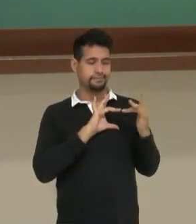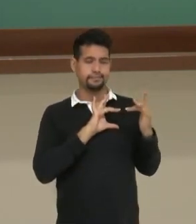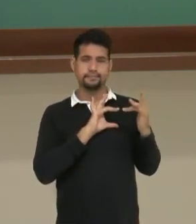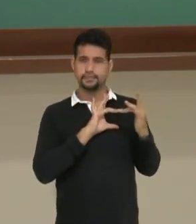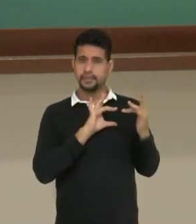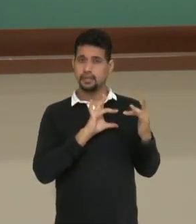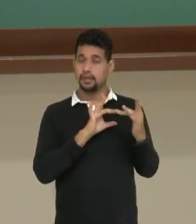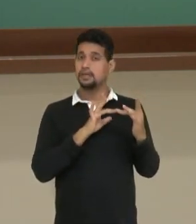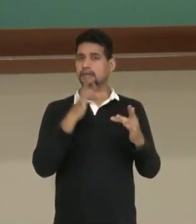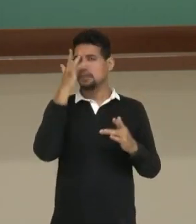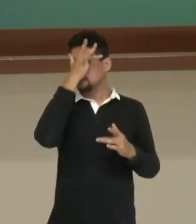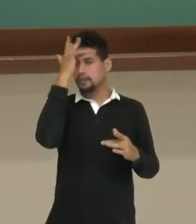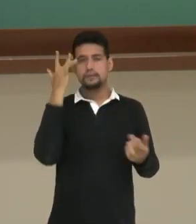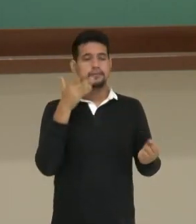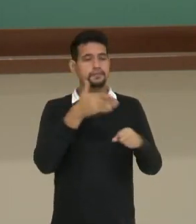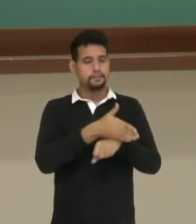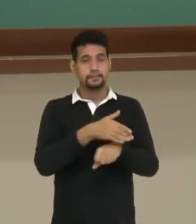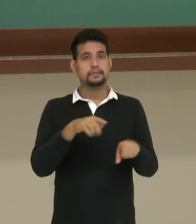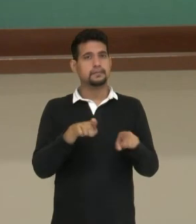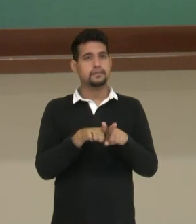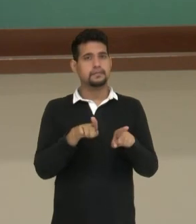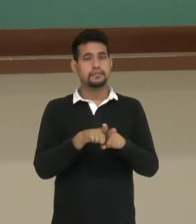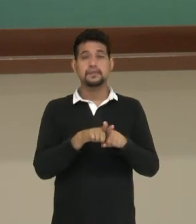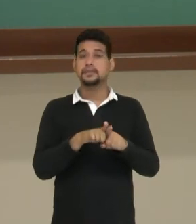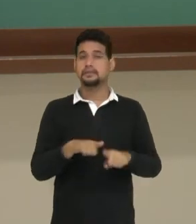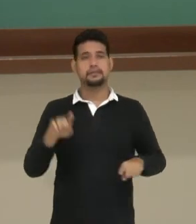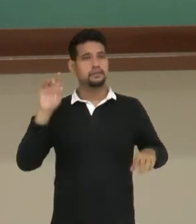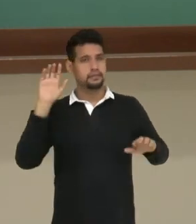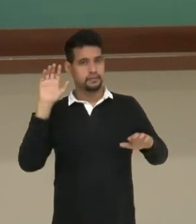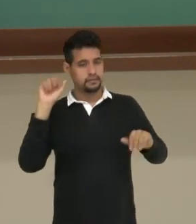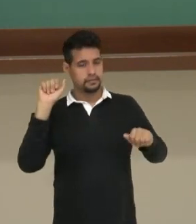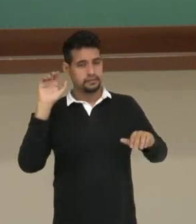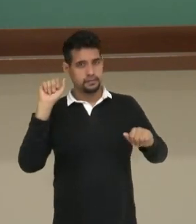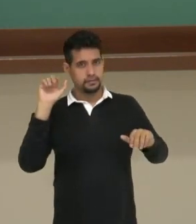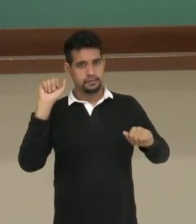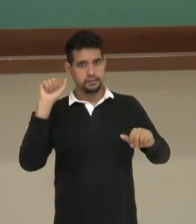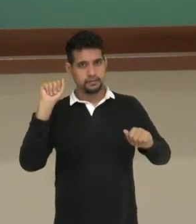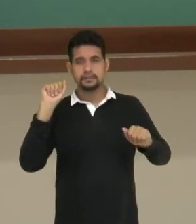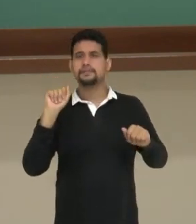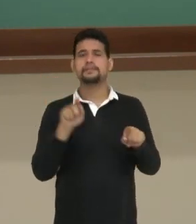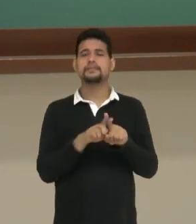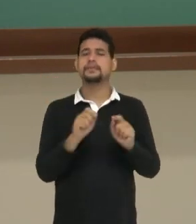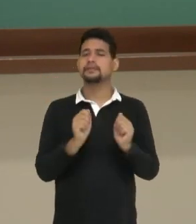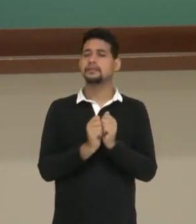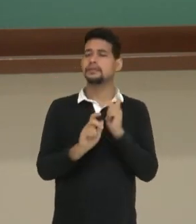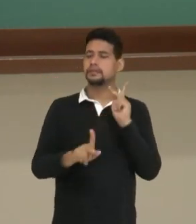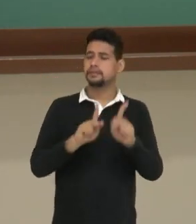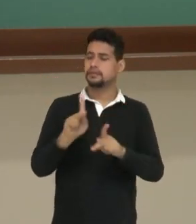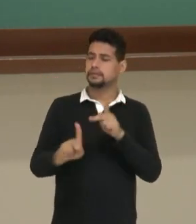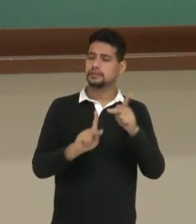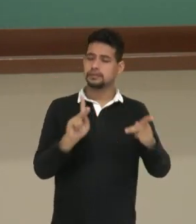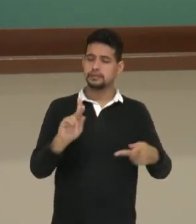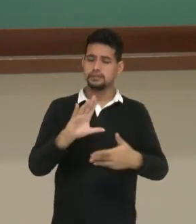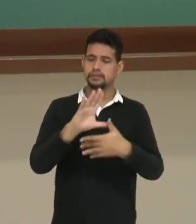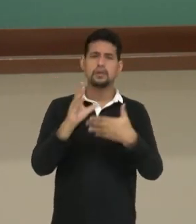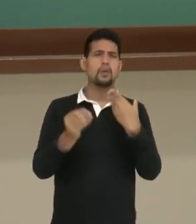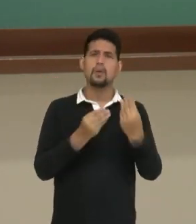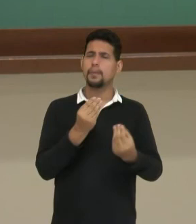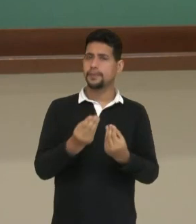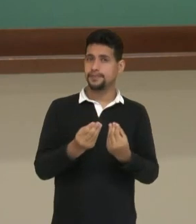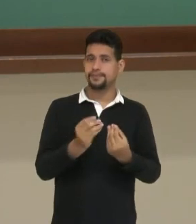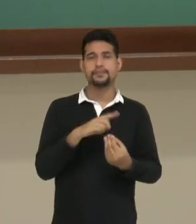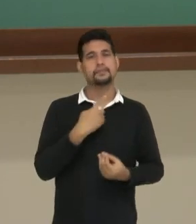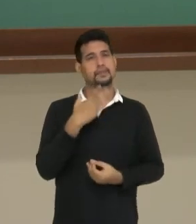dos exploradores, dos espanhóis especificamente, com os nativos na América, né? Então, nós sabemos